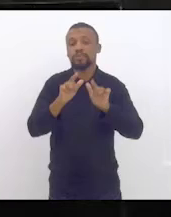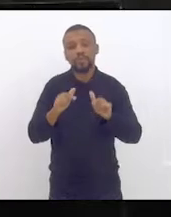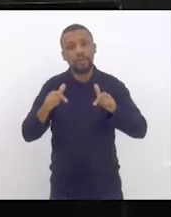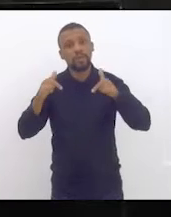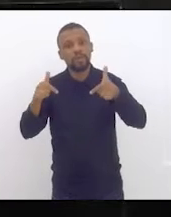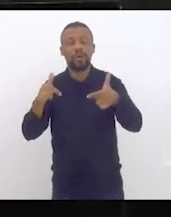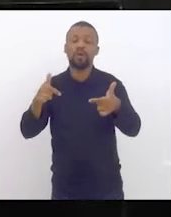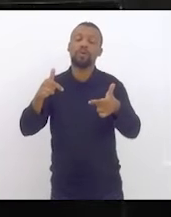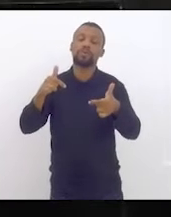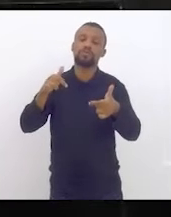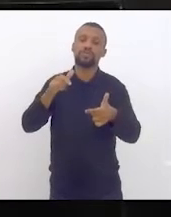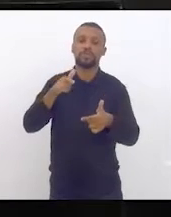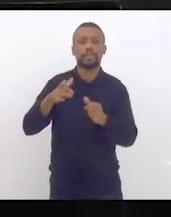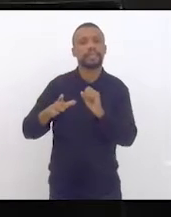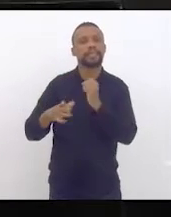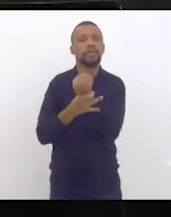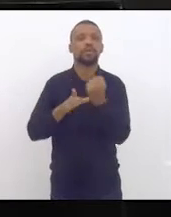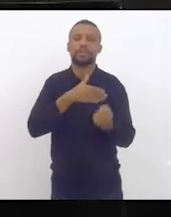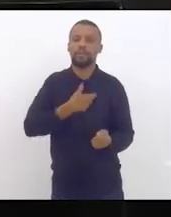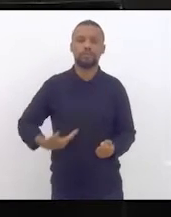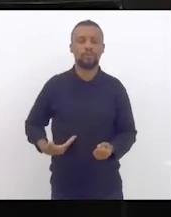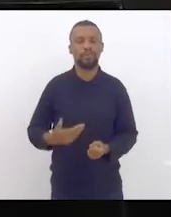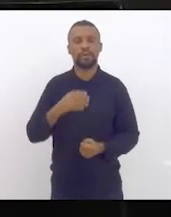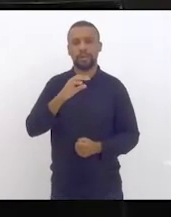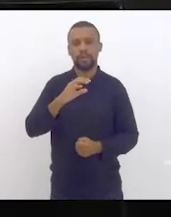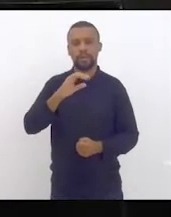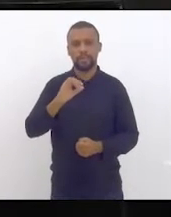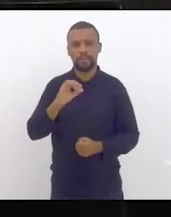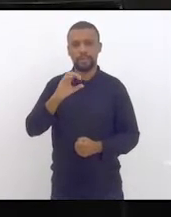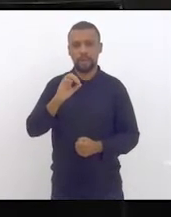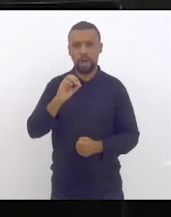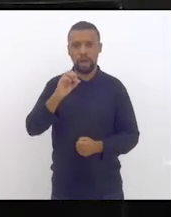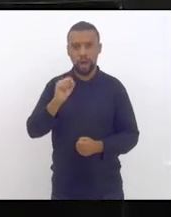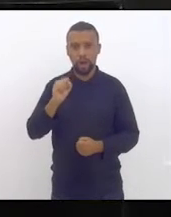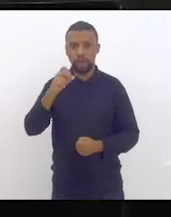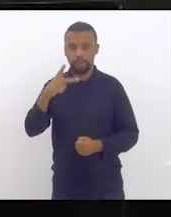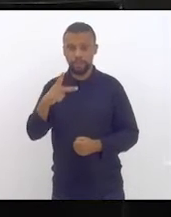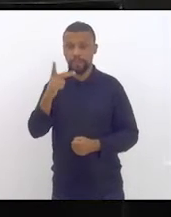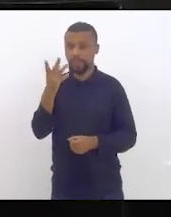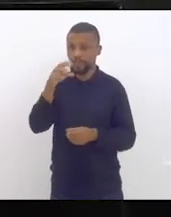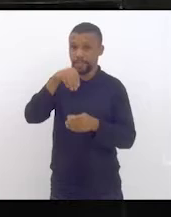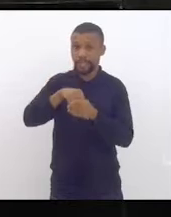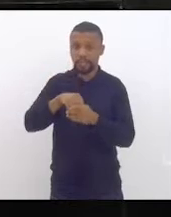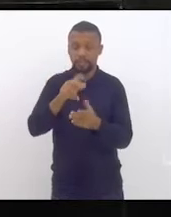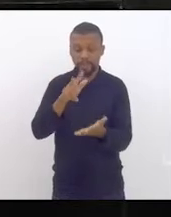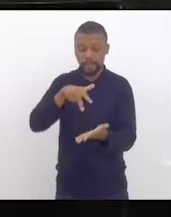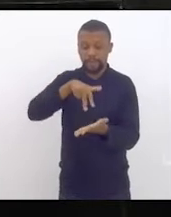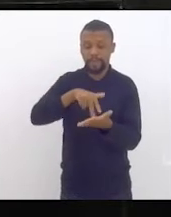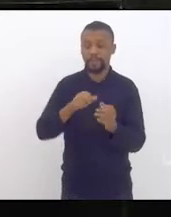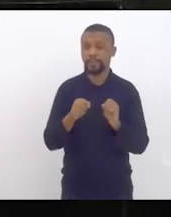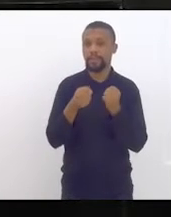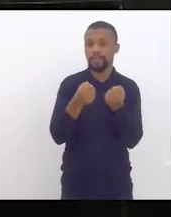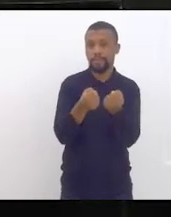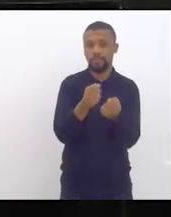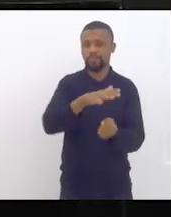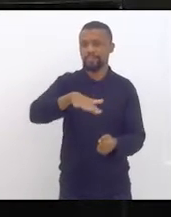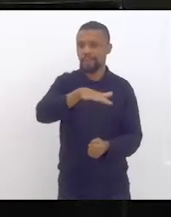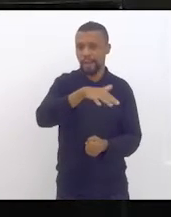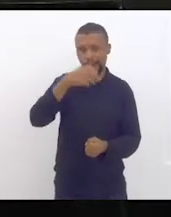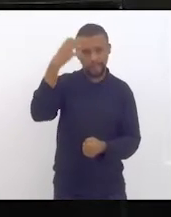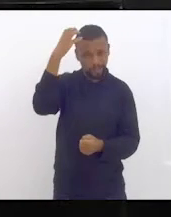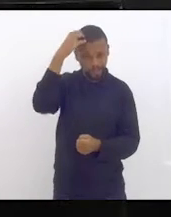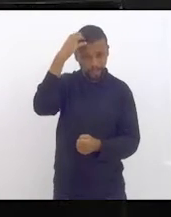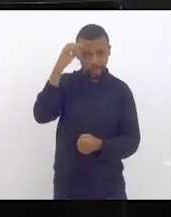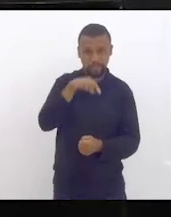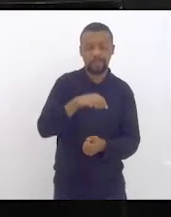o ciosp que fica sediado na defesa civil municipal E pelo disque-denúncia